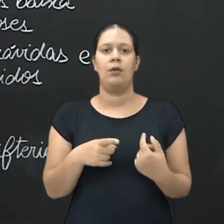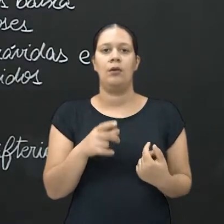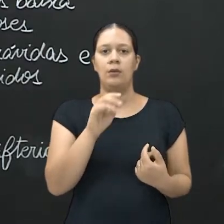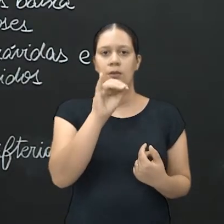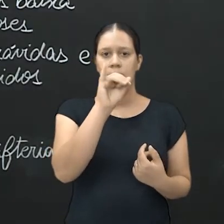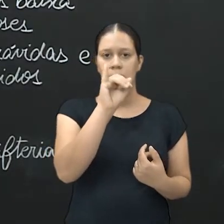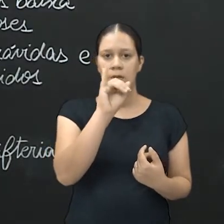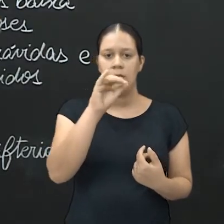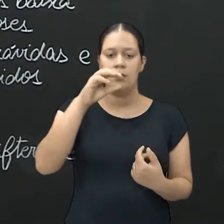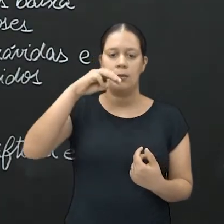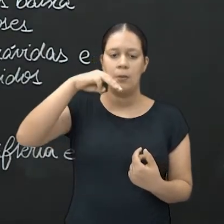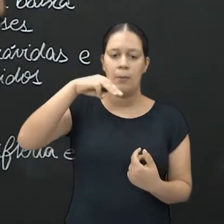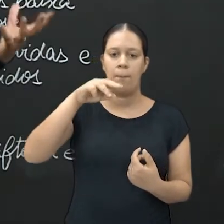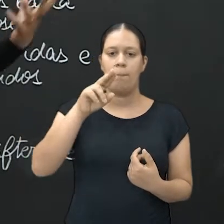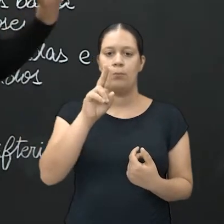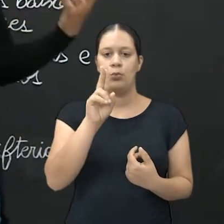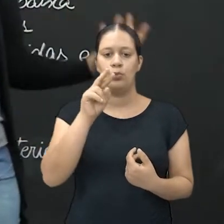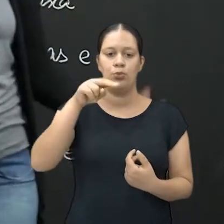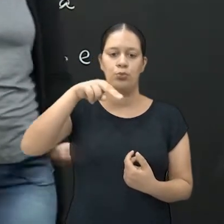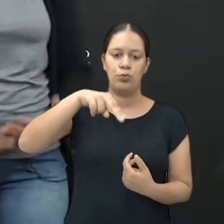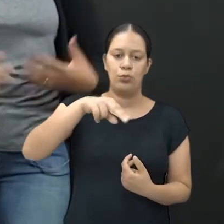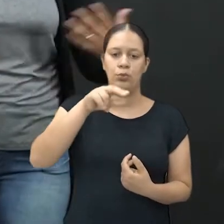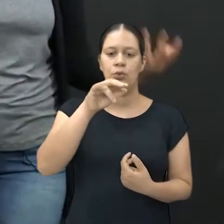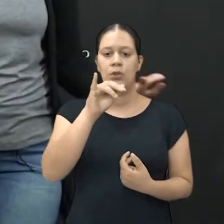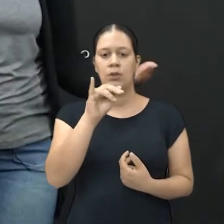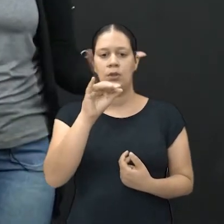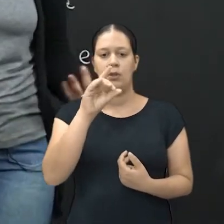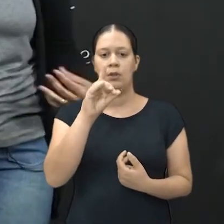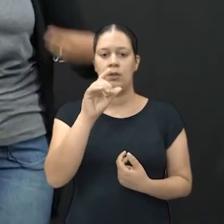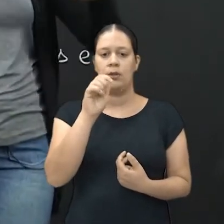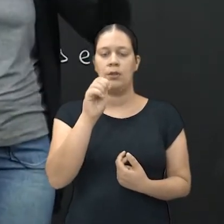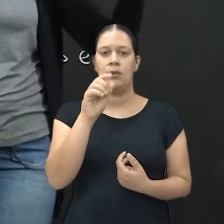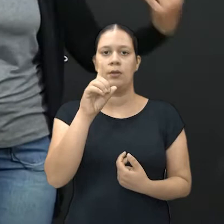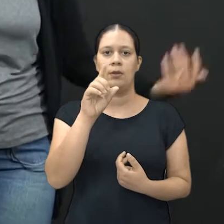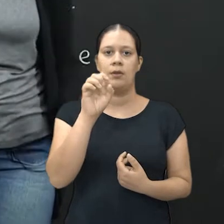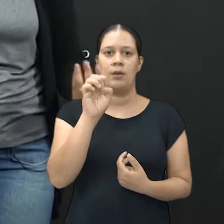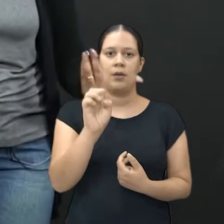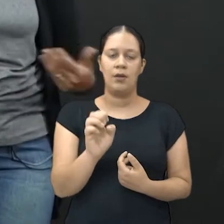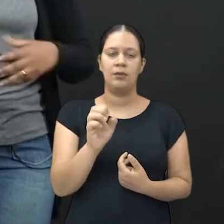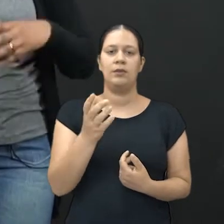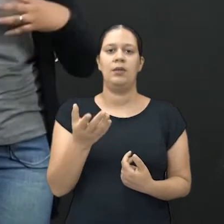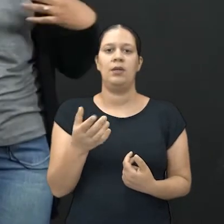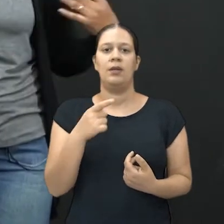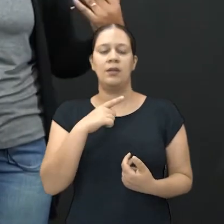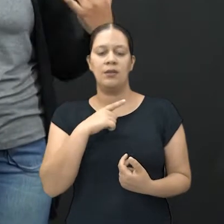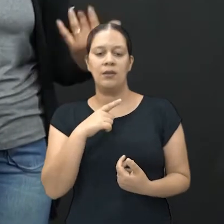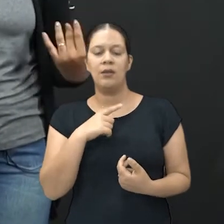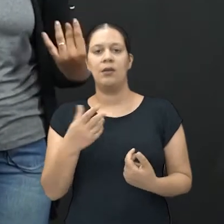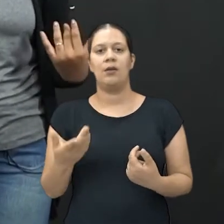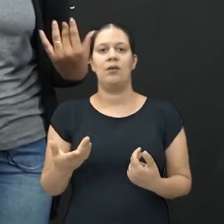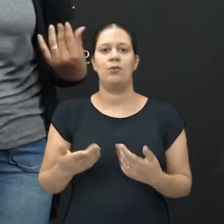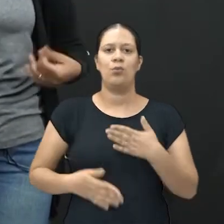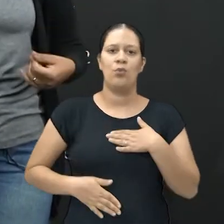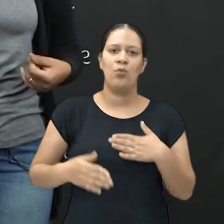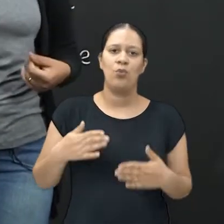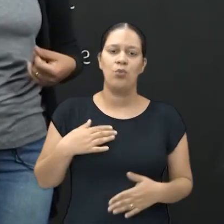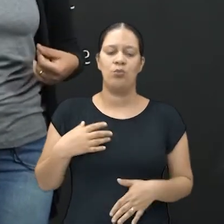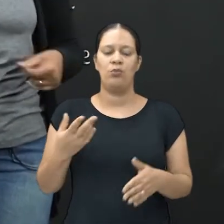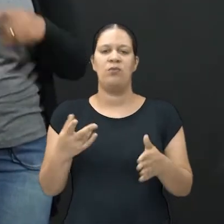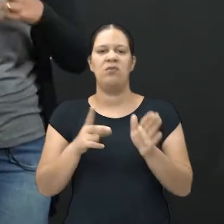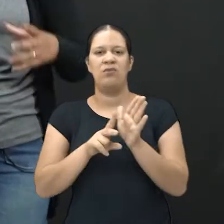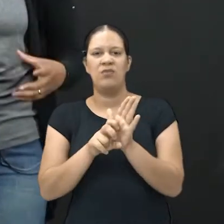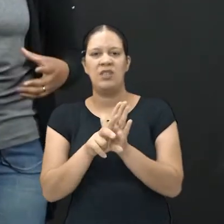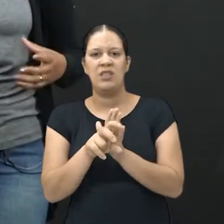imunidade é o pacote, é o conjunto de defesas do nosso corpo. Sabe assim, aqueles antivírus, aquele pacote de defesa que